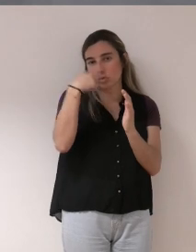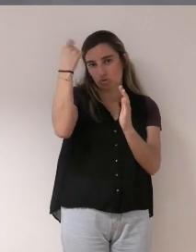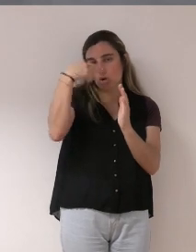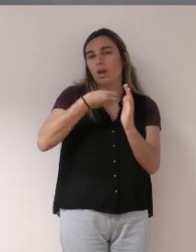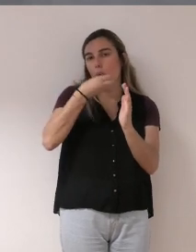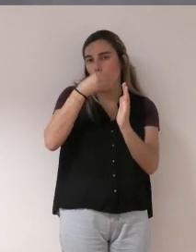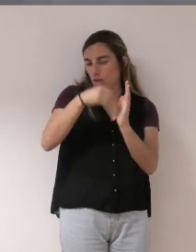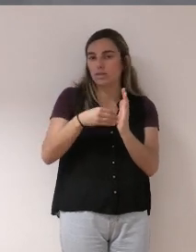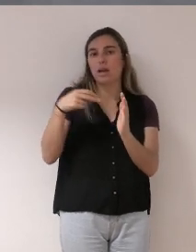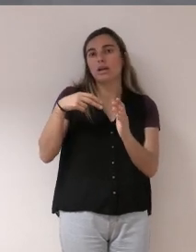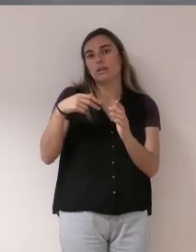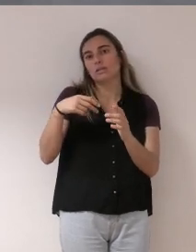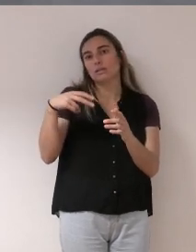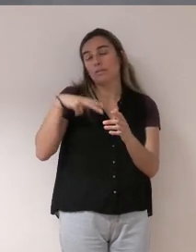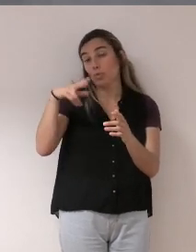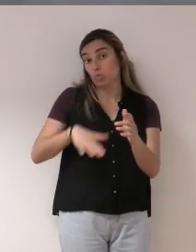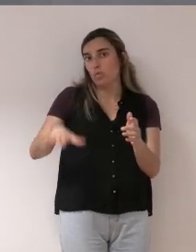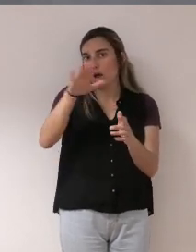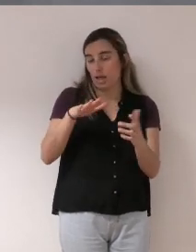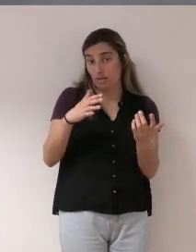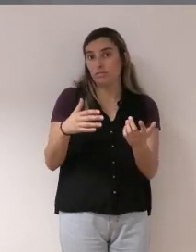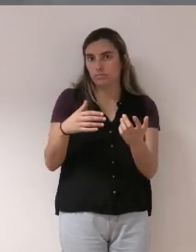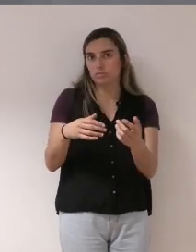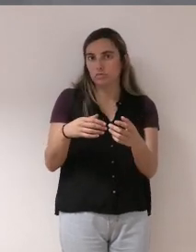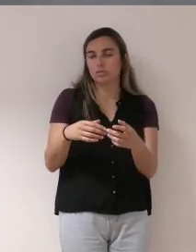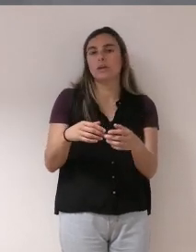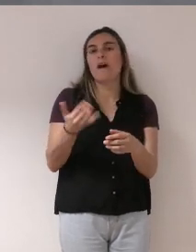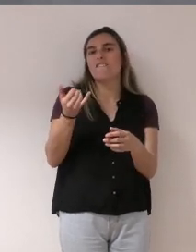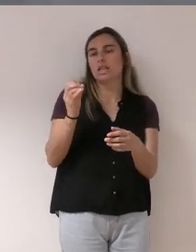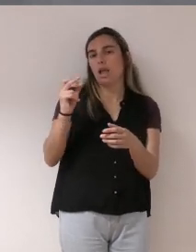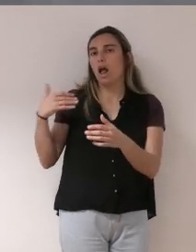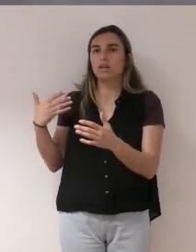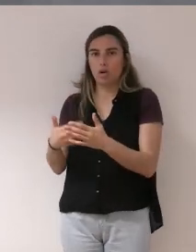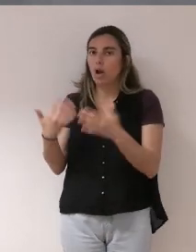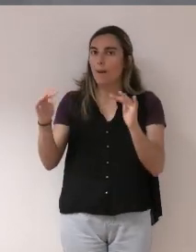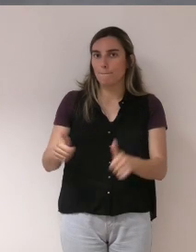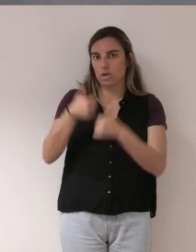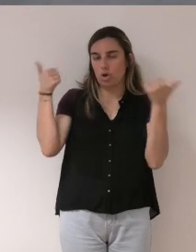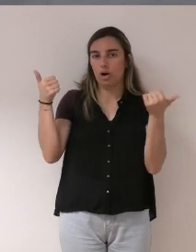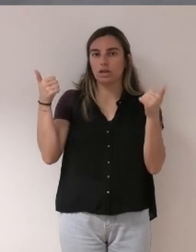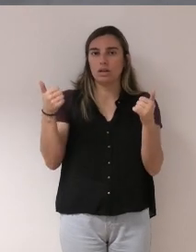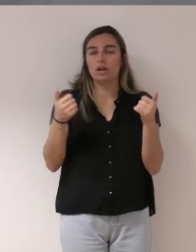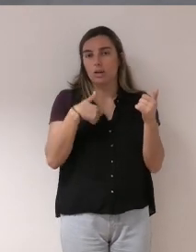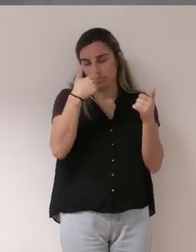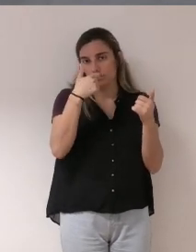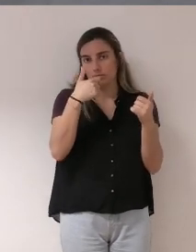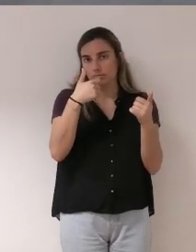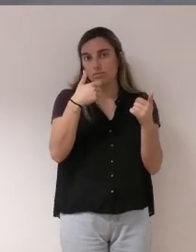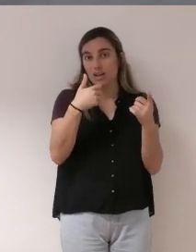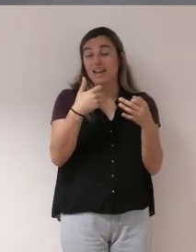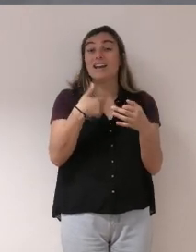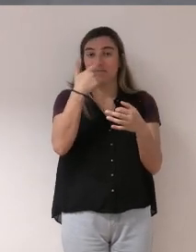portugueses das últimas duas décadas e merece leitura. A Lídia concorda, não é?